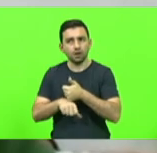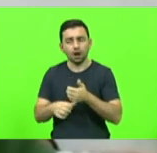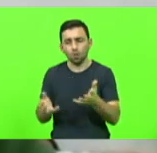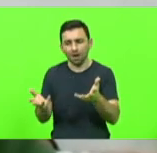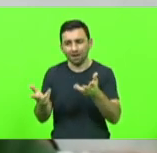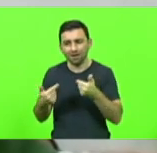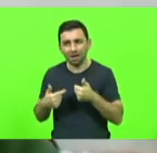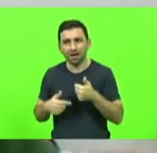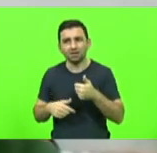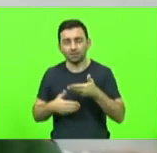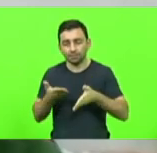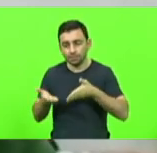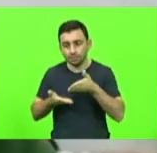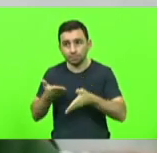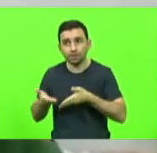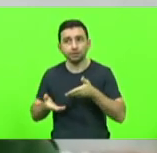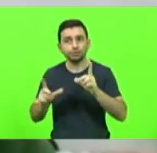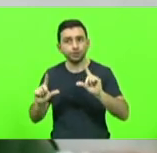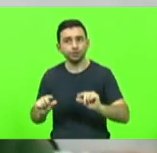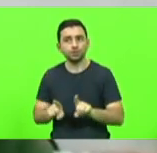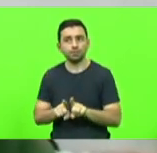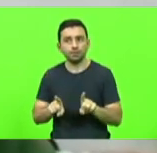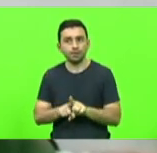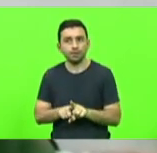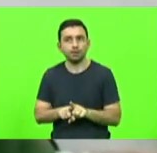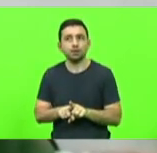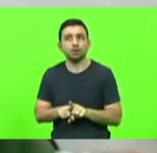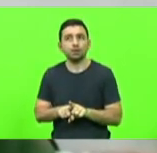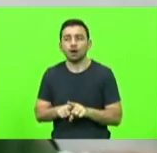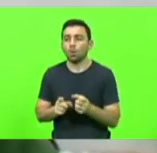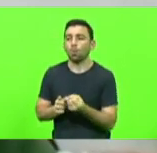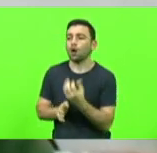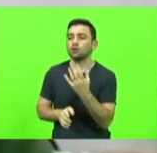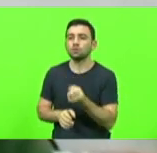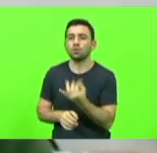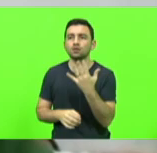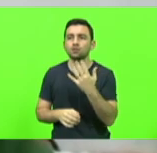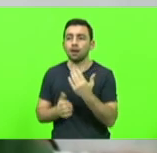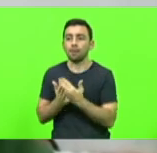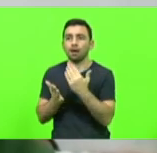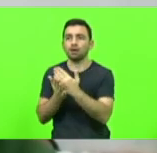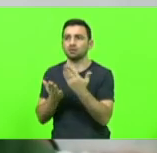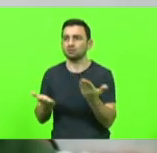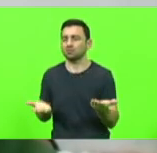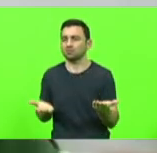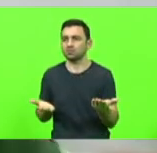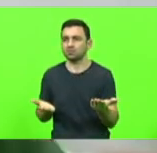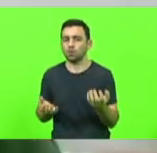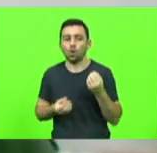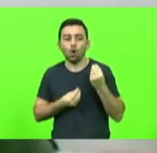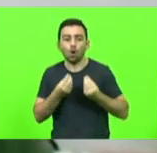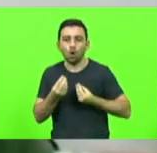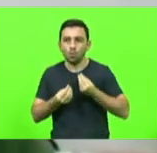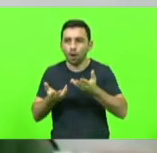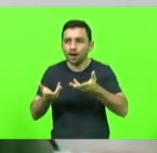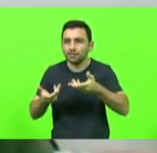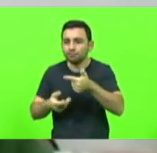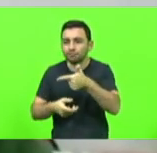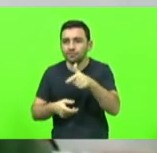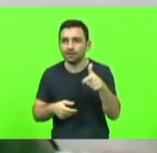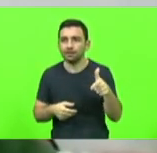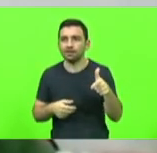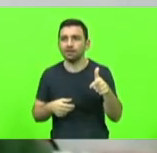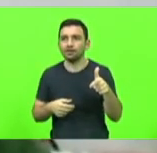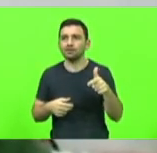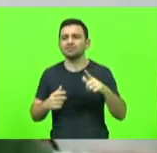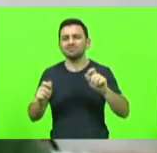dos atendimentos e o que conta é quantos atendi e não como atendi. E teriam muitas outras